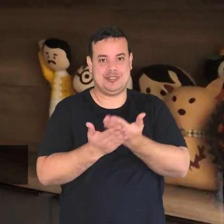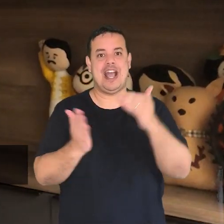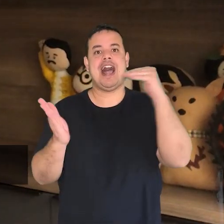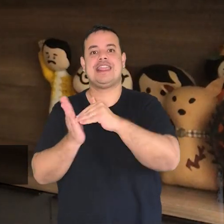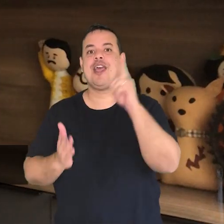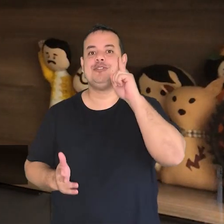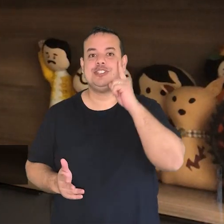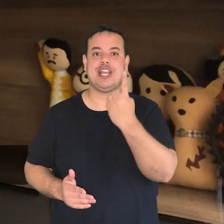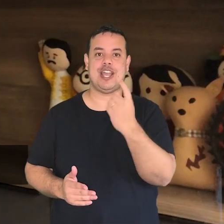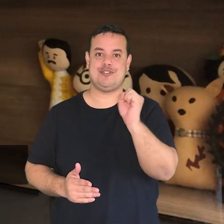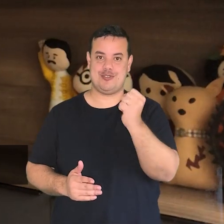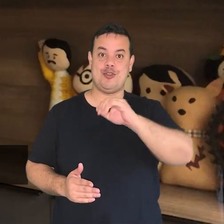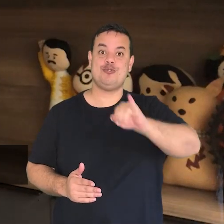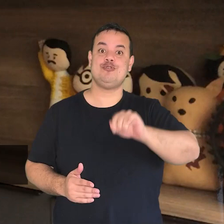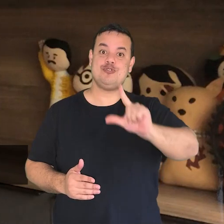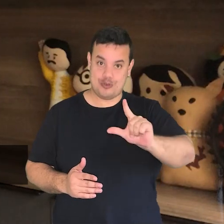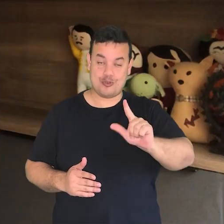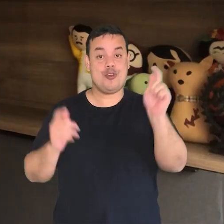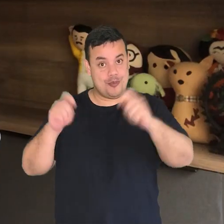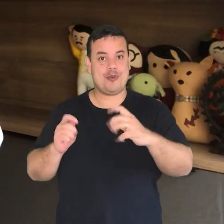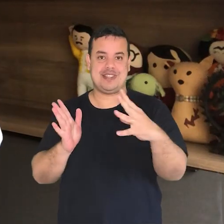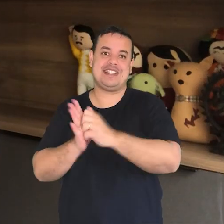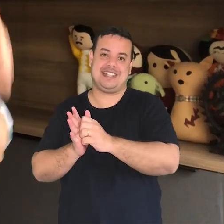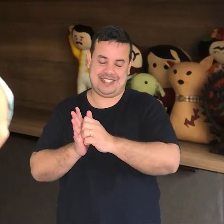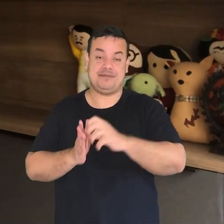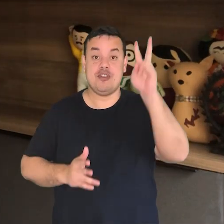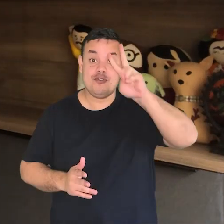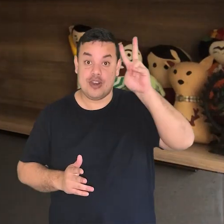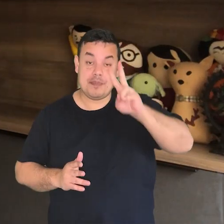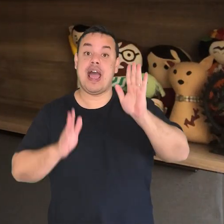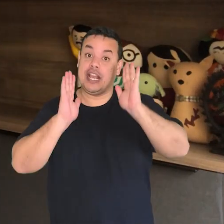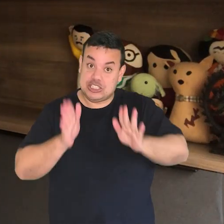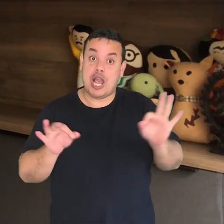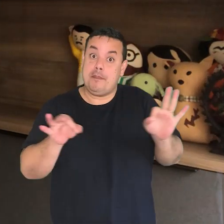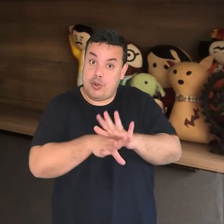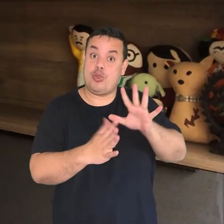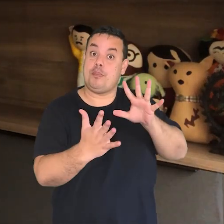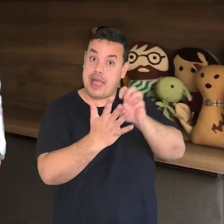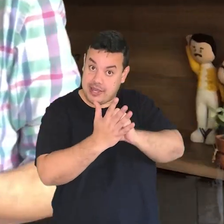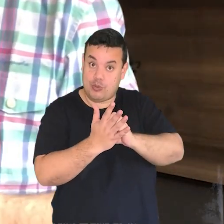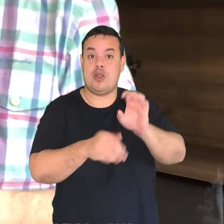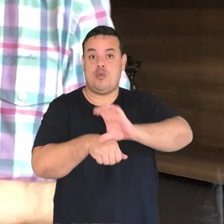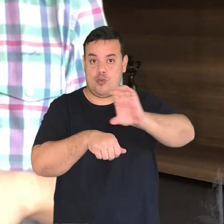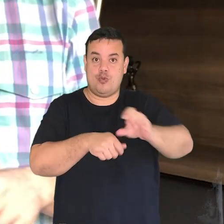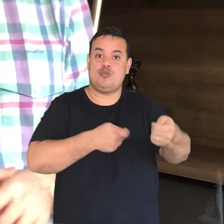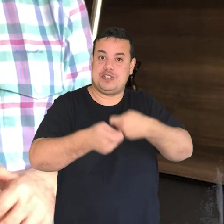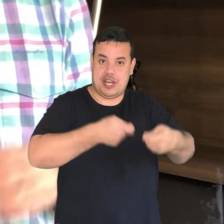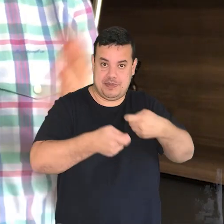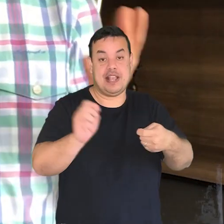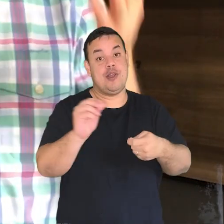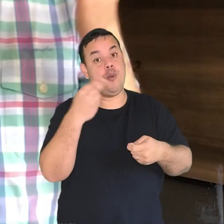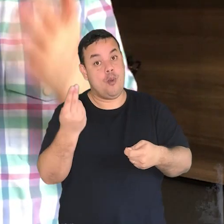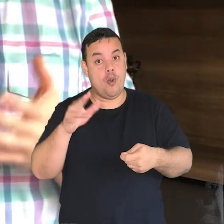têm até o dia 18 de julho para se candidatar. Vou relembrar aqui, hein? Para participar, tem que já estar matriculado em um curso de